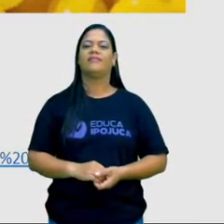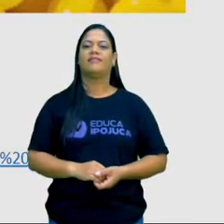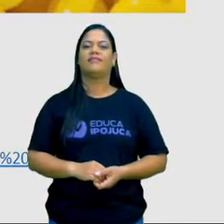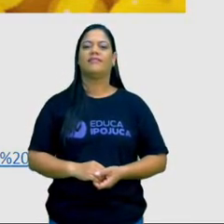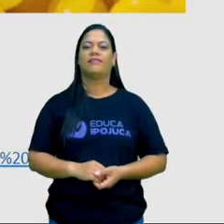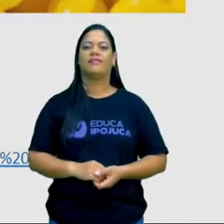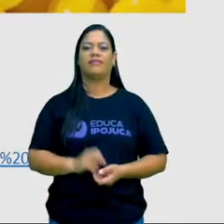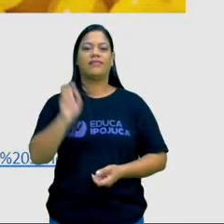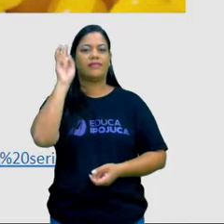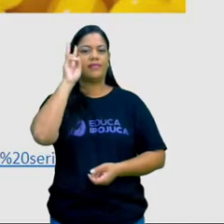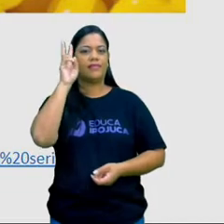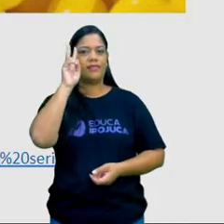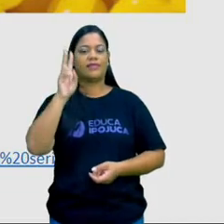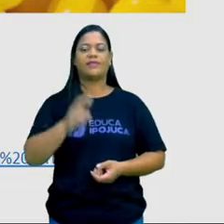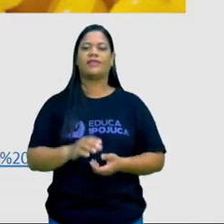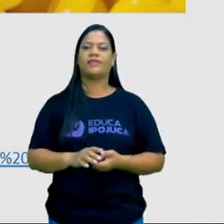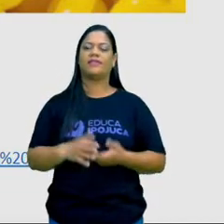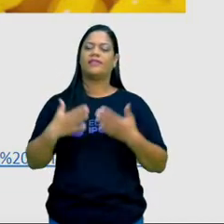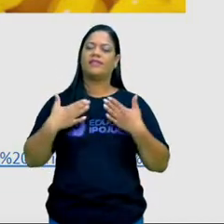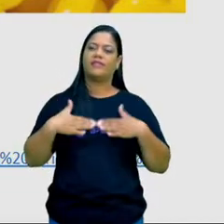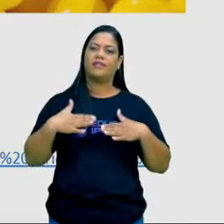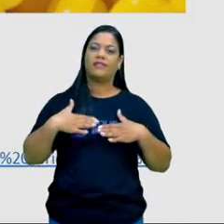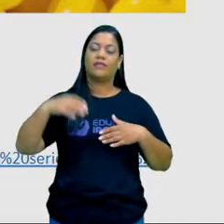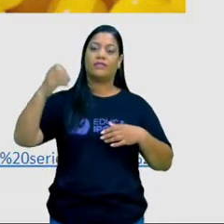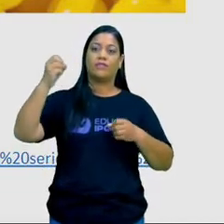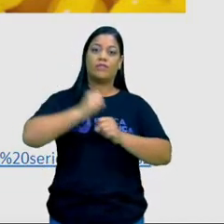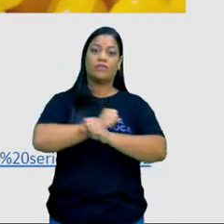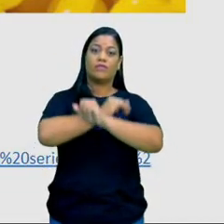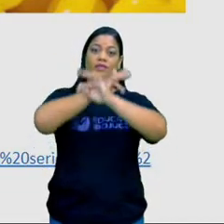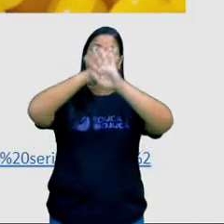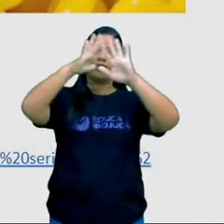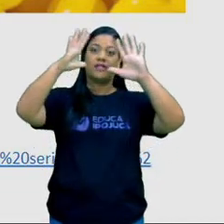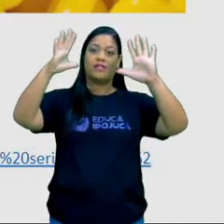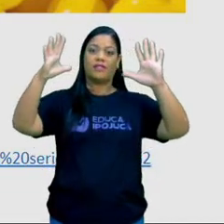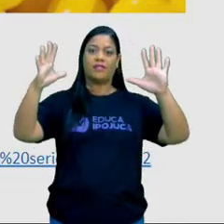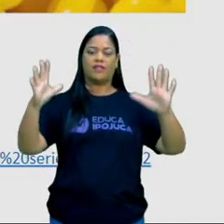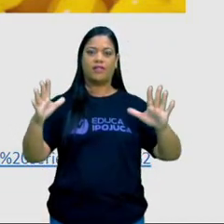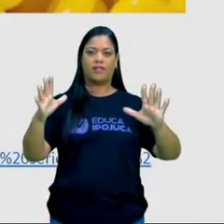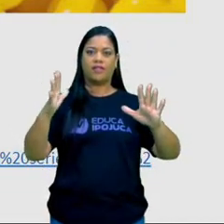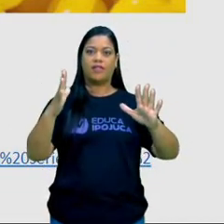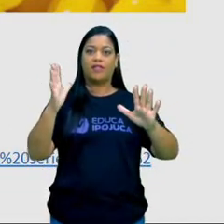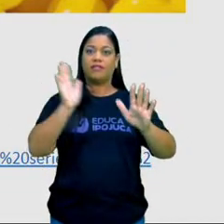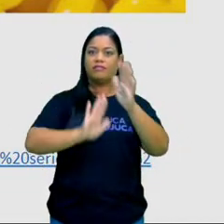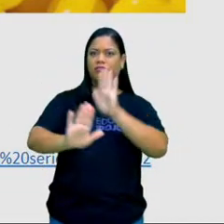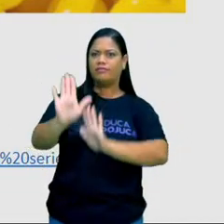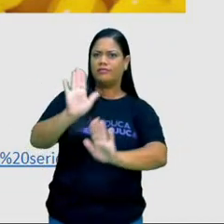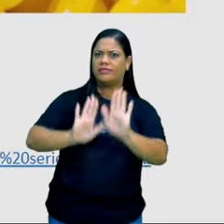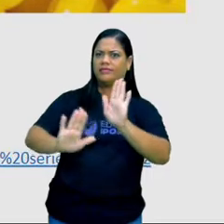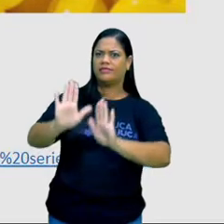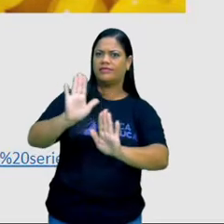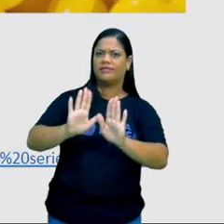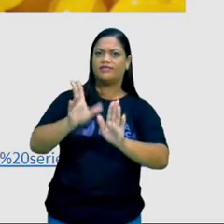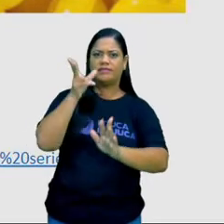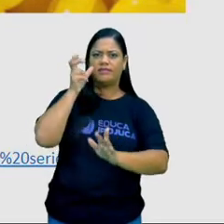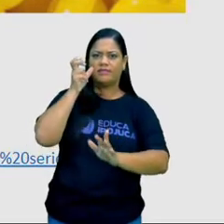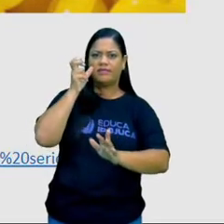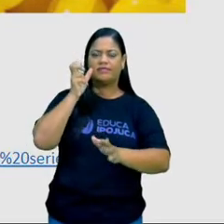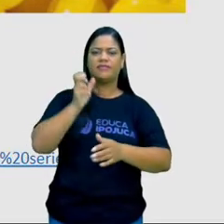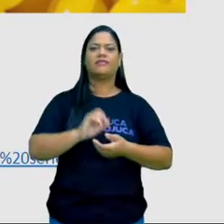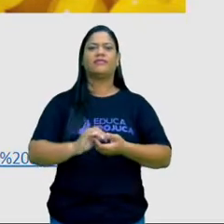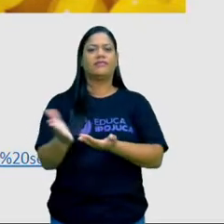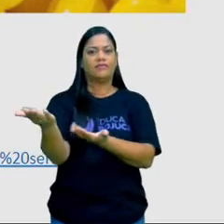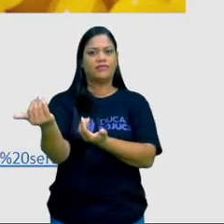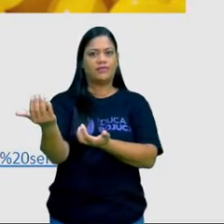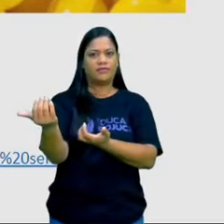afetiva, a gente lembra conforto, iluminação, alerta, esperança, adolescência